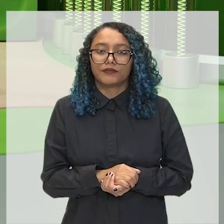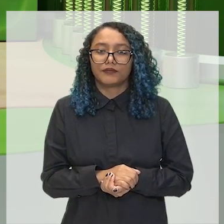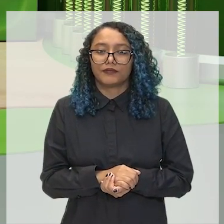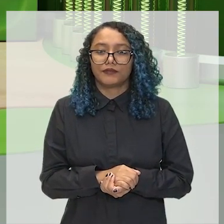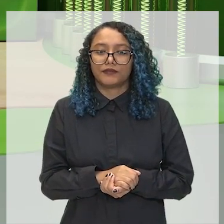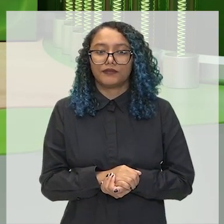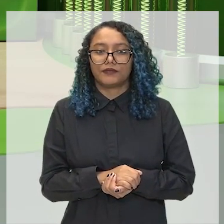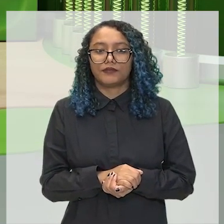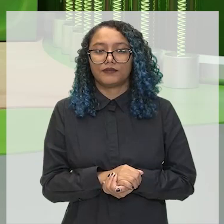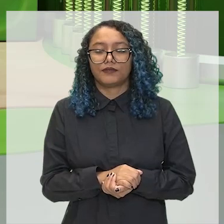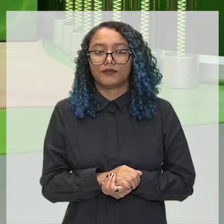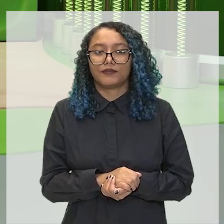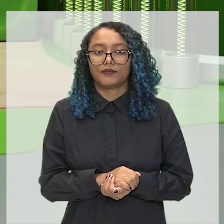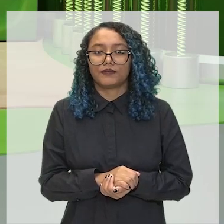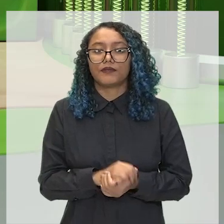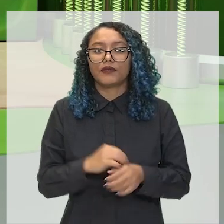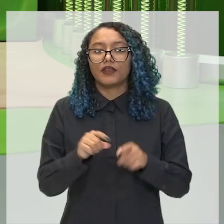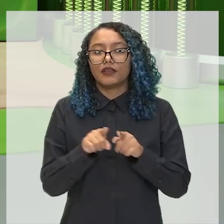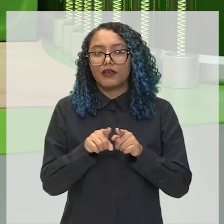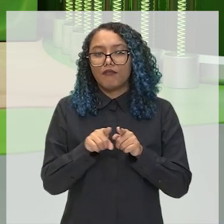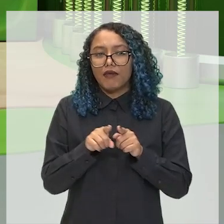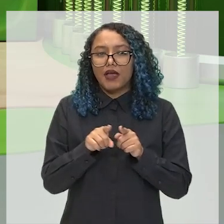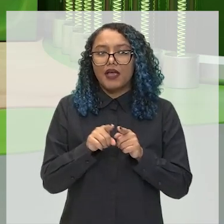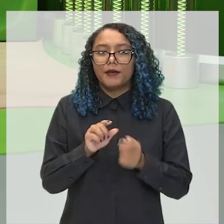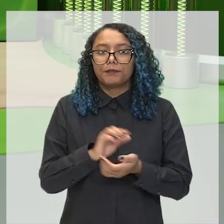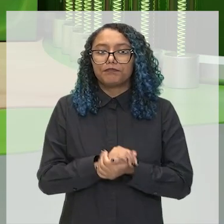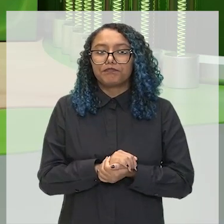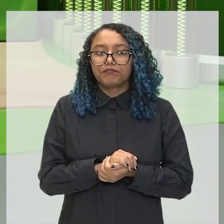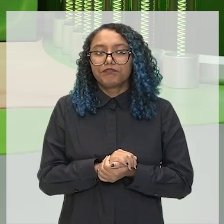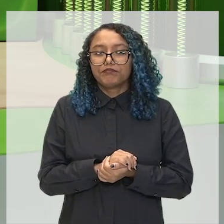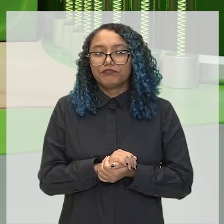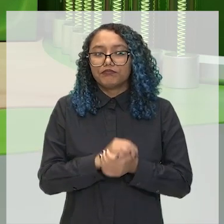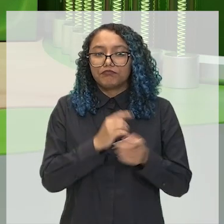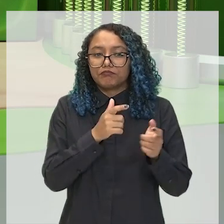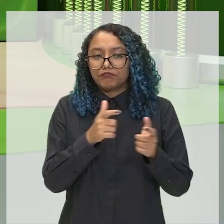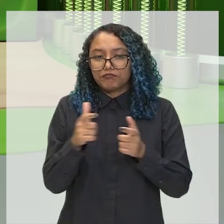só. Então, e nós temos aí os movimentos da Terra,